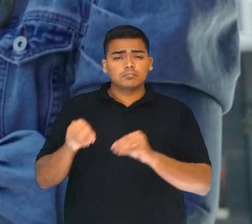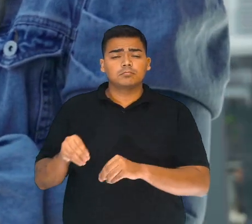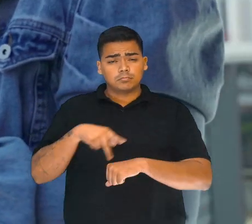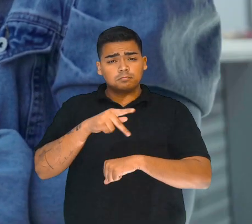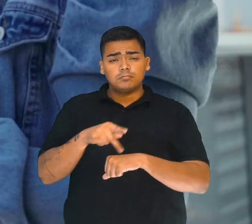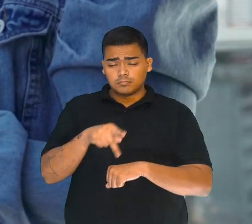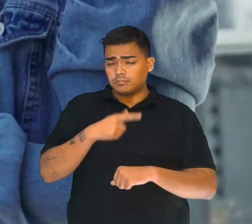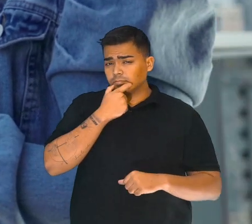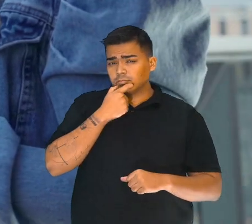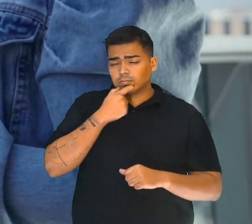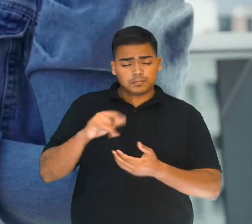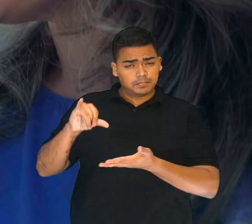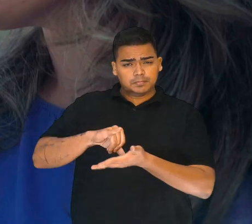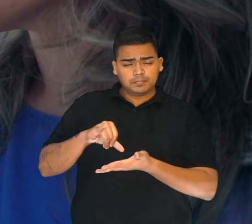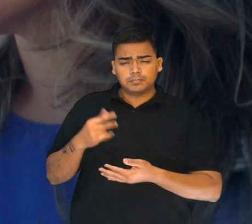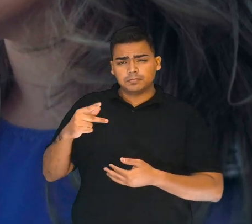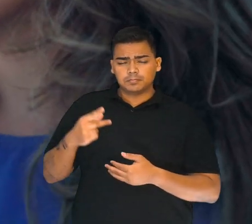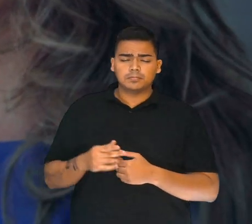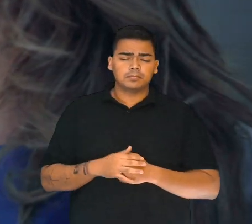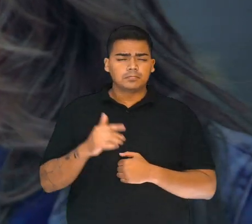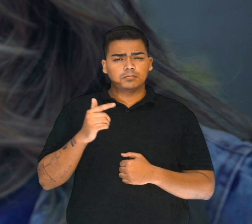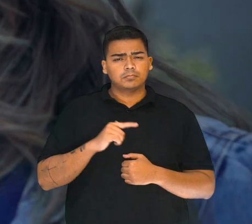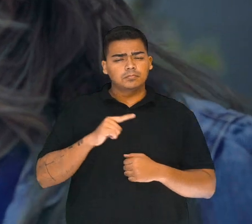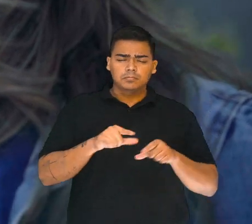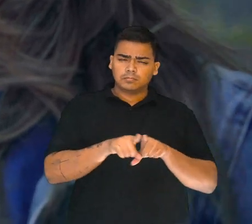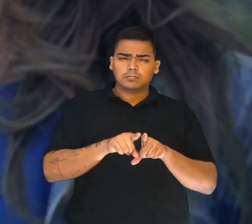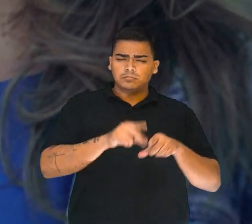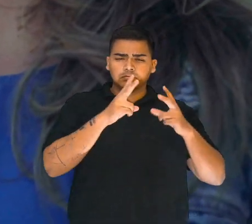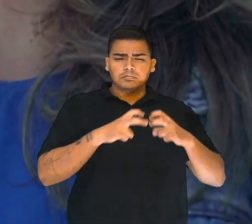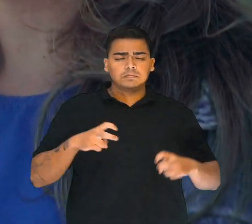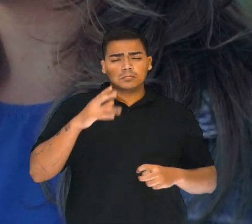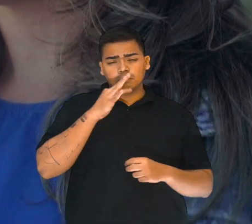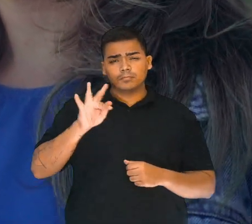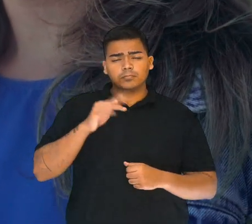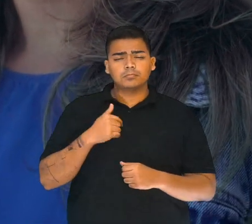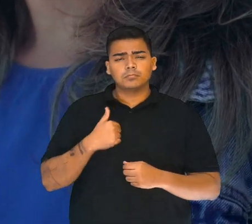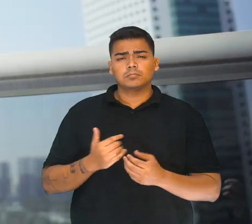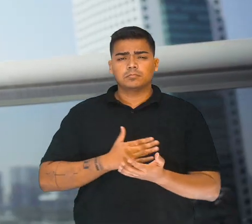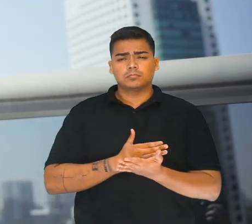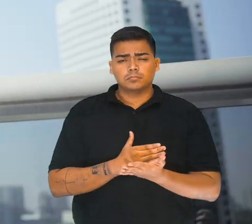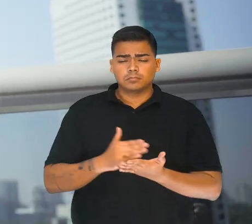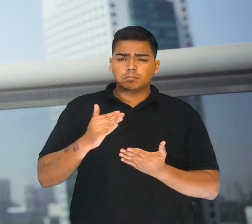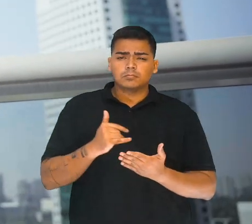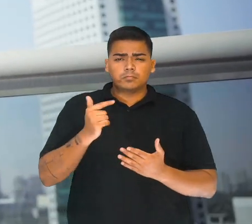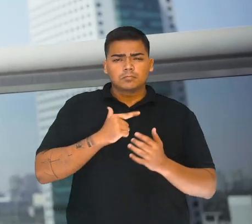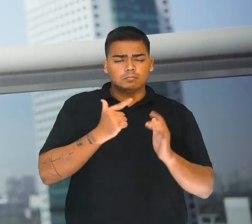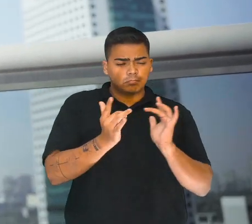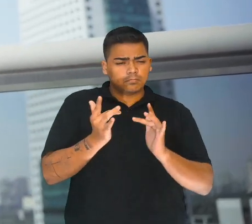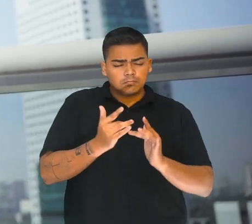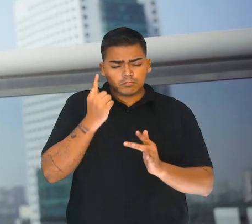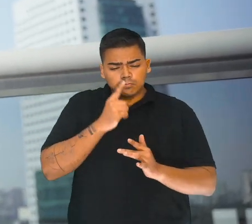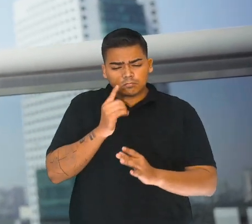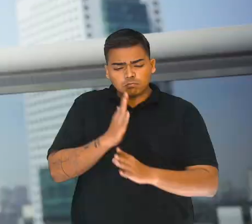Londres, morei um tempo entre Londres e Paris, trabalhando no mercado financeiro na época, num banco francês. E foi com esse banco que tive a oportunidade de vir